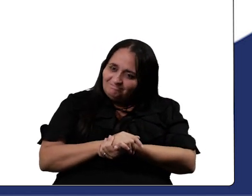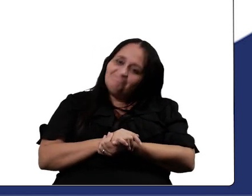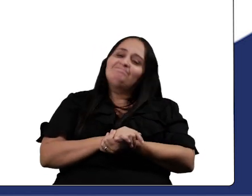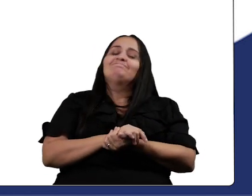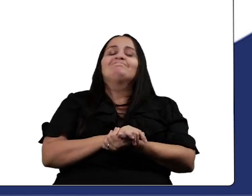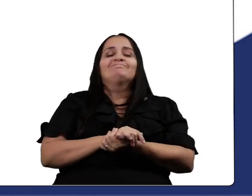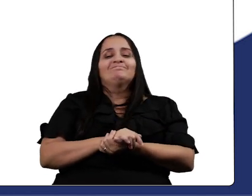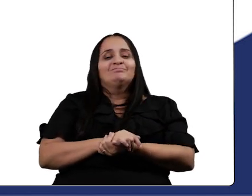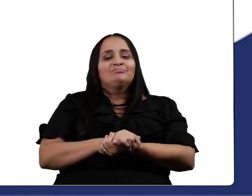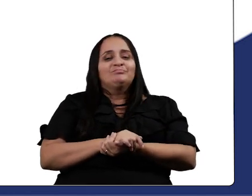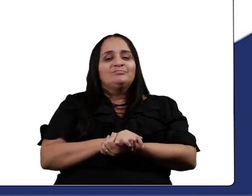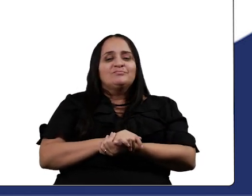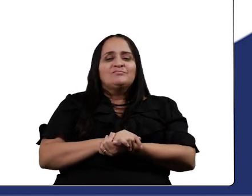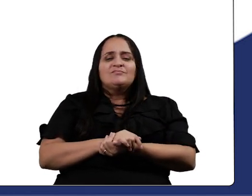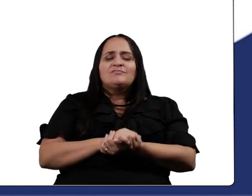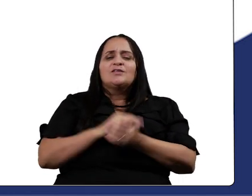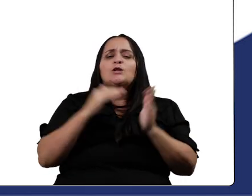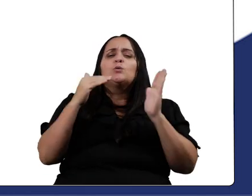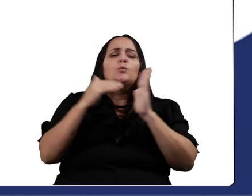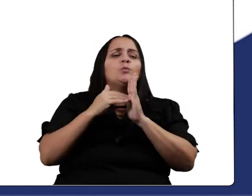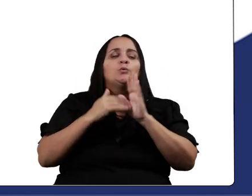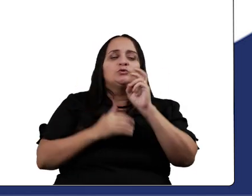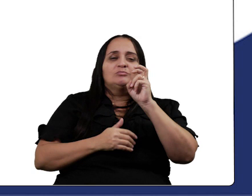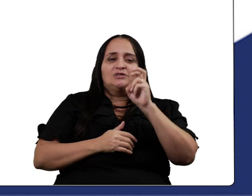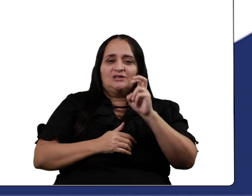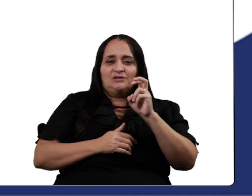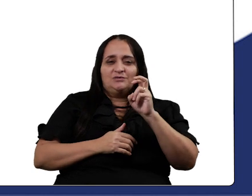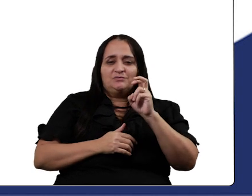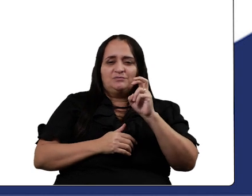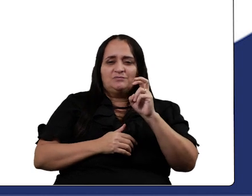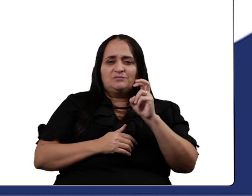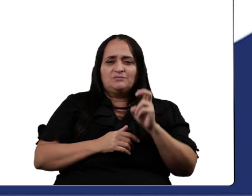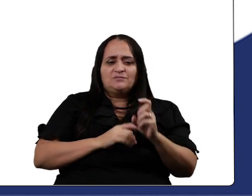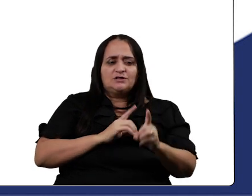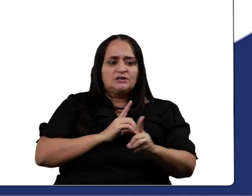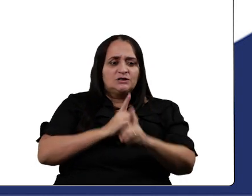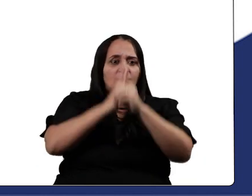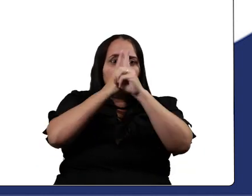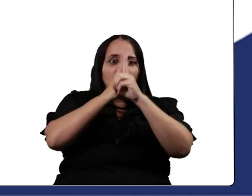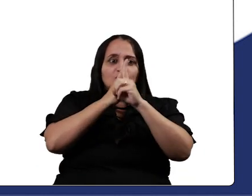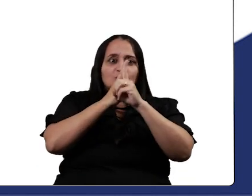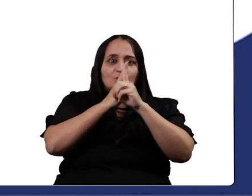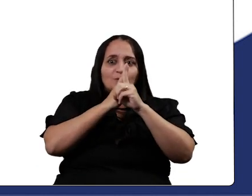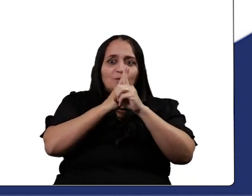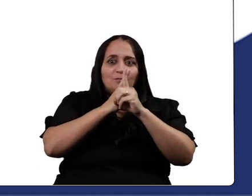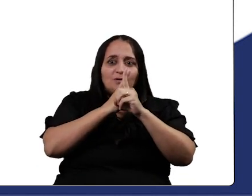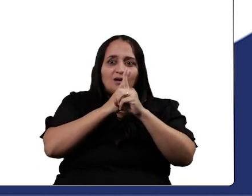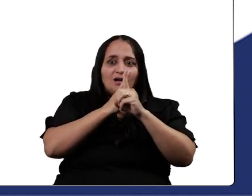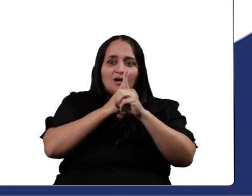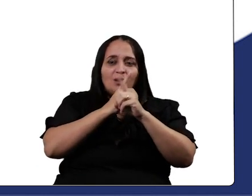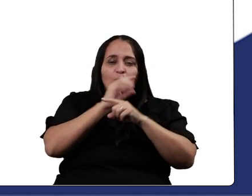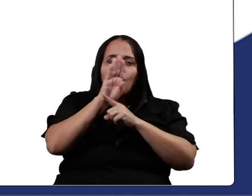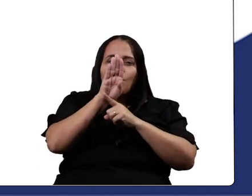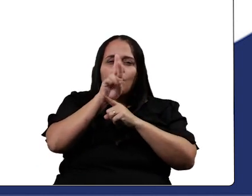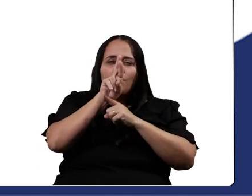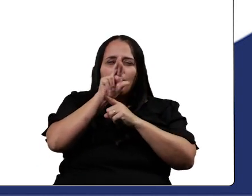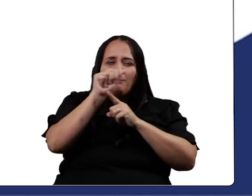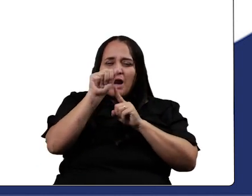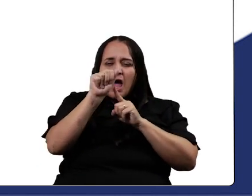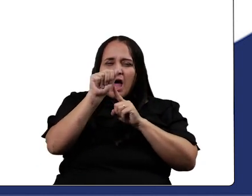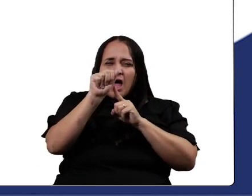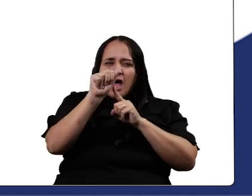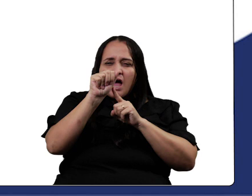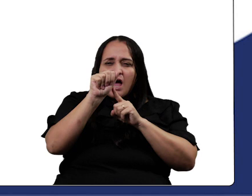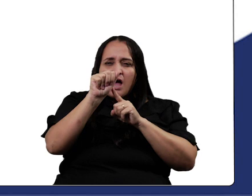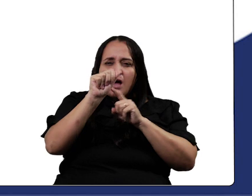Confirmo que a gente estava falando. E por último, em redescubra, o Bra